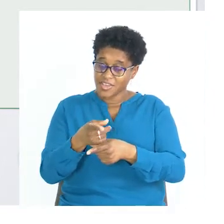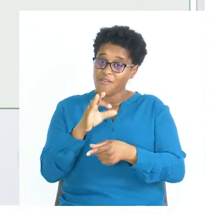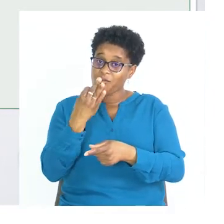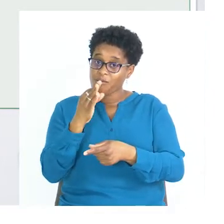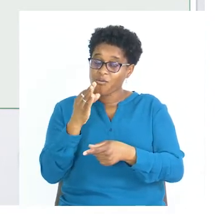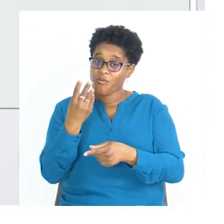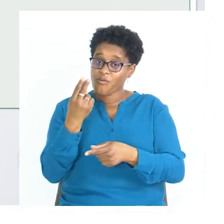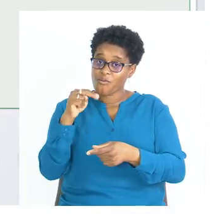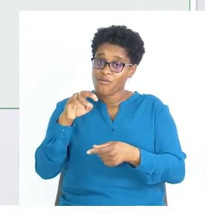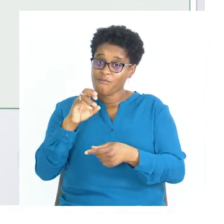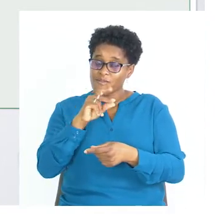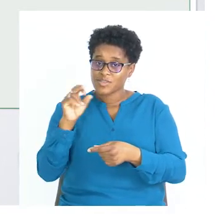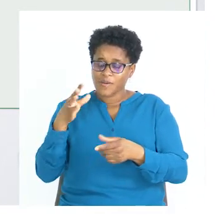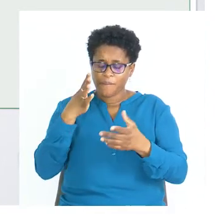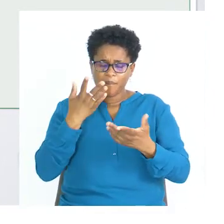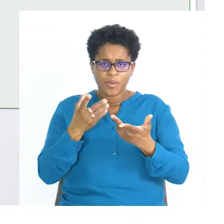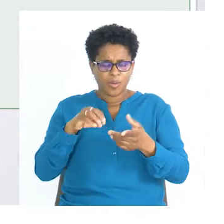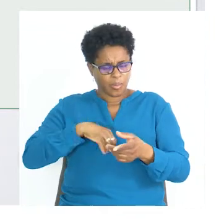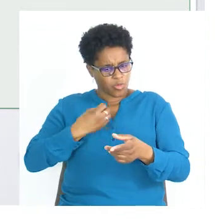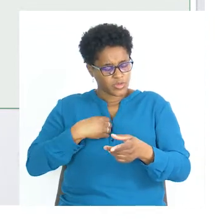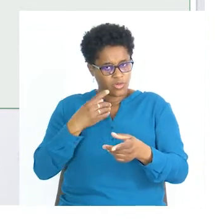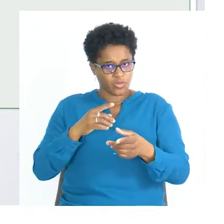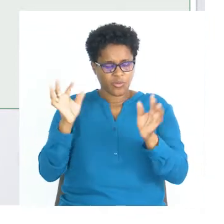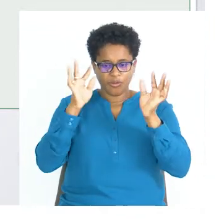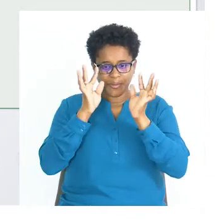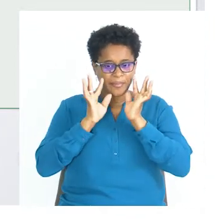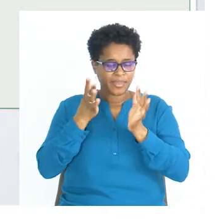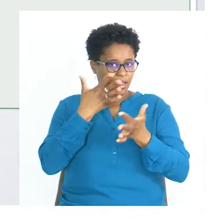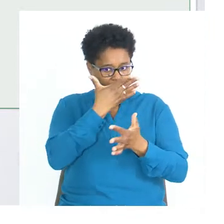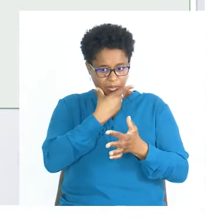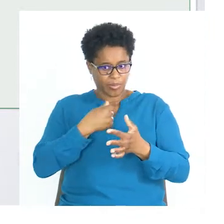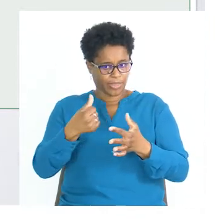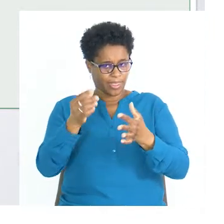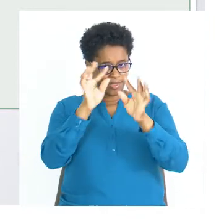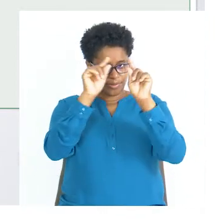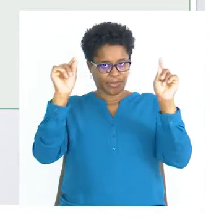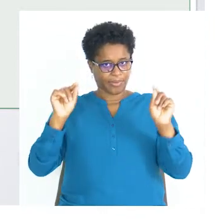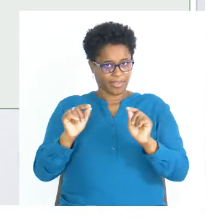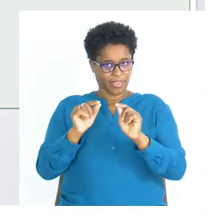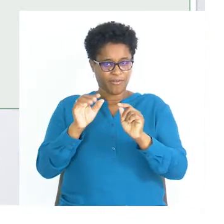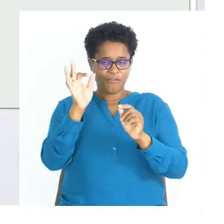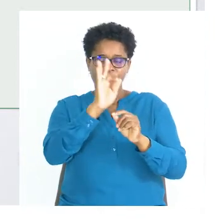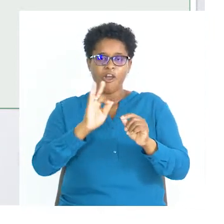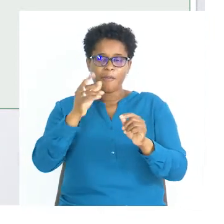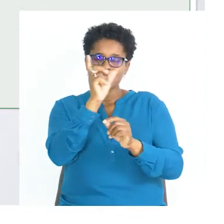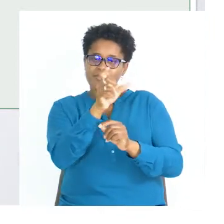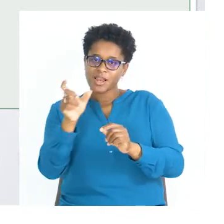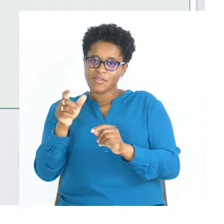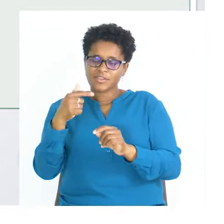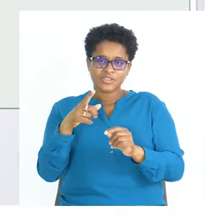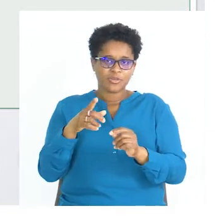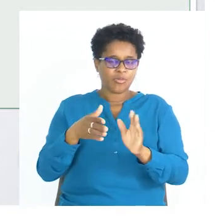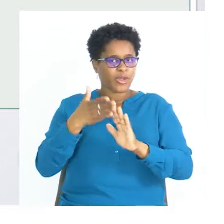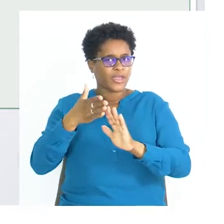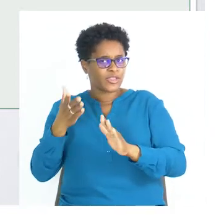função. Preocupação com a estética, com o formato e as palavras, possui ritmo e